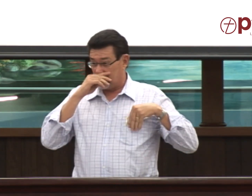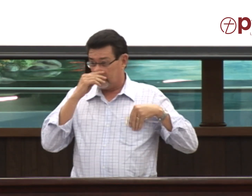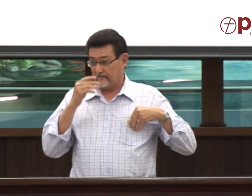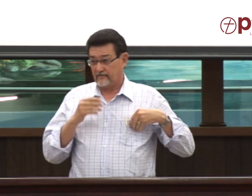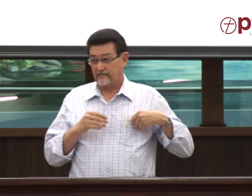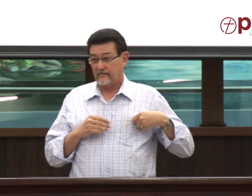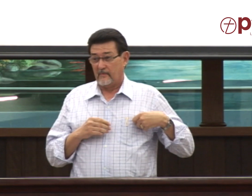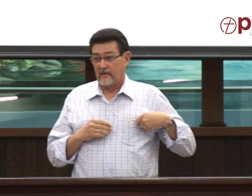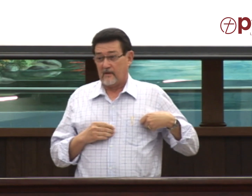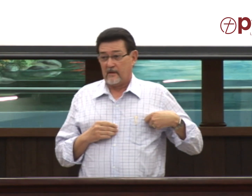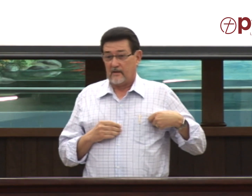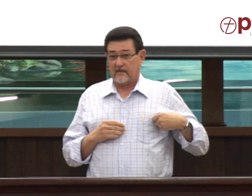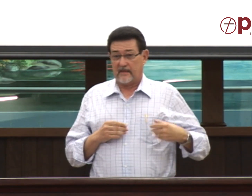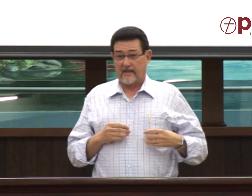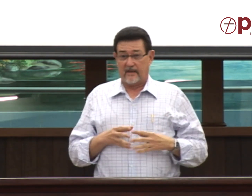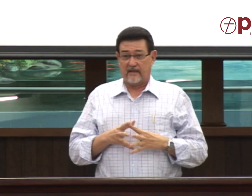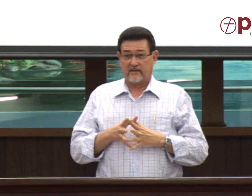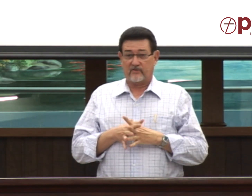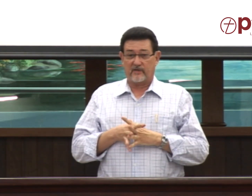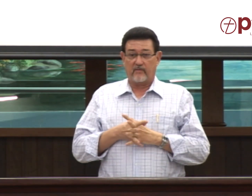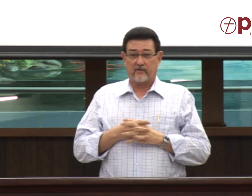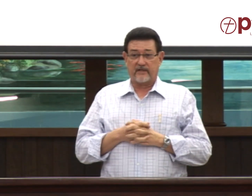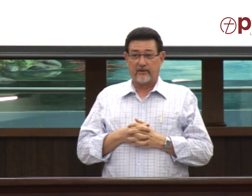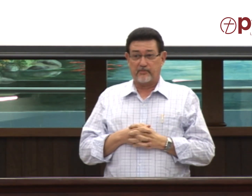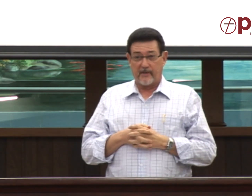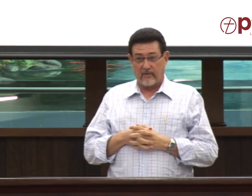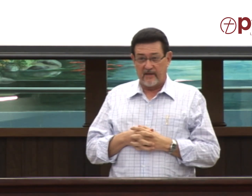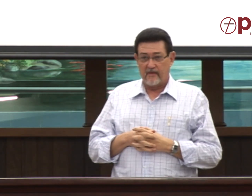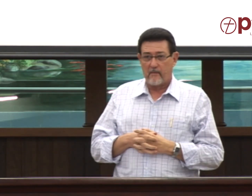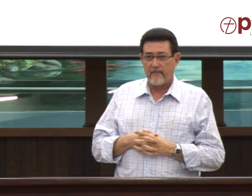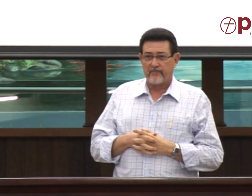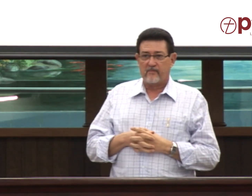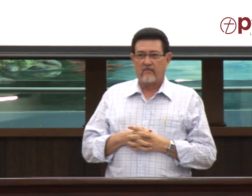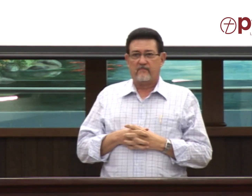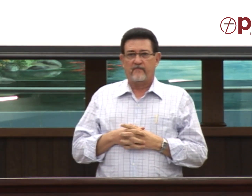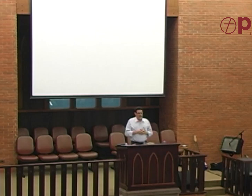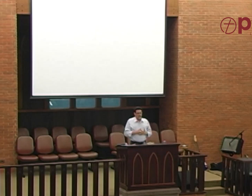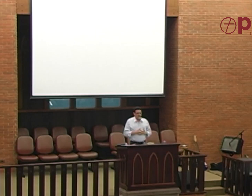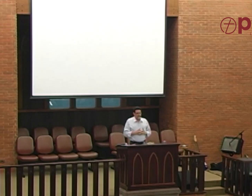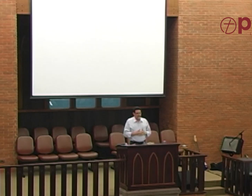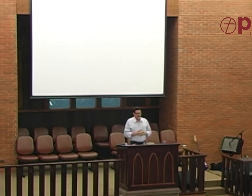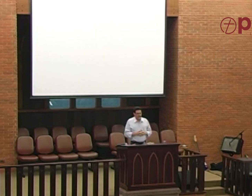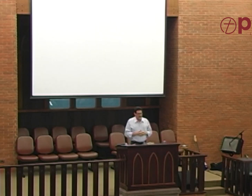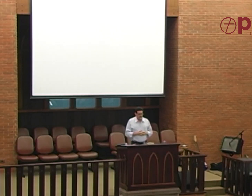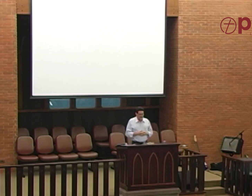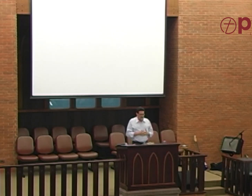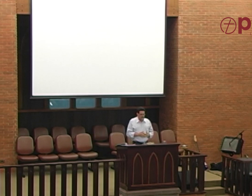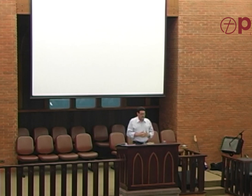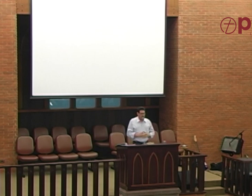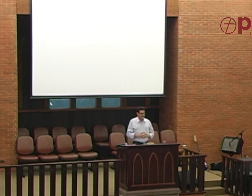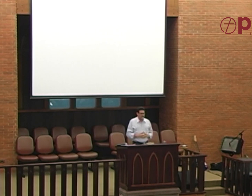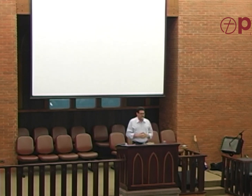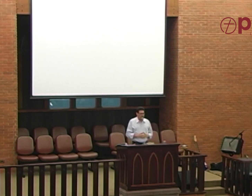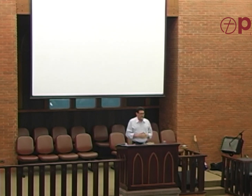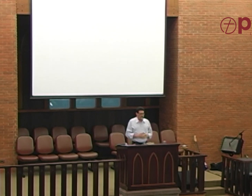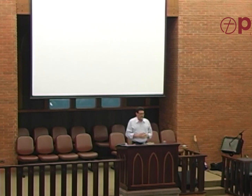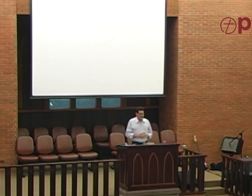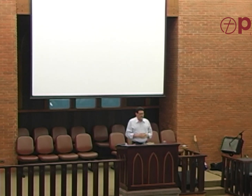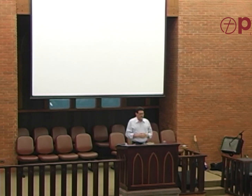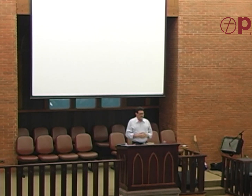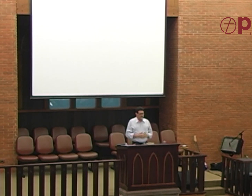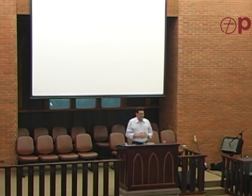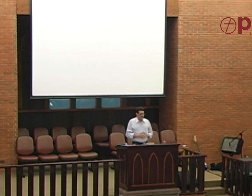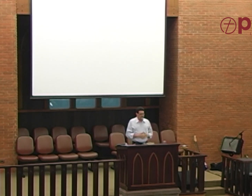agradecimento da dos irmãos lá do Piauí Pastor Nelson